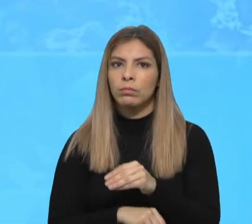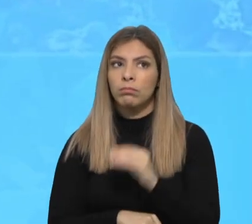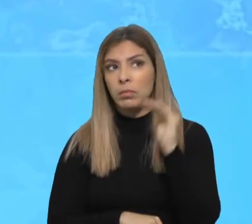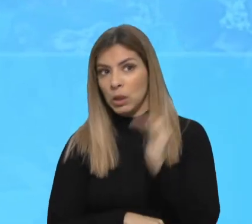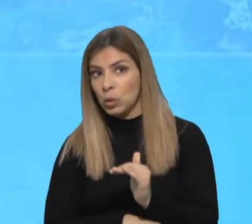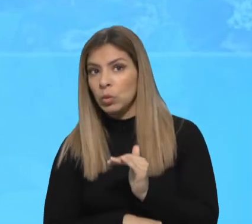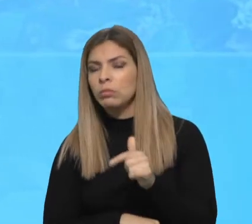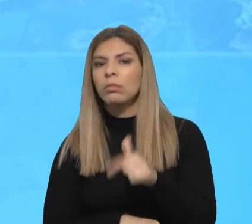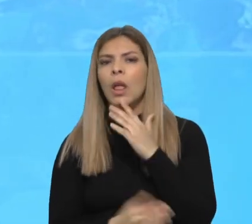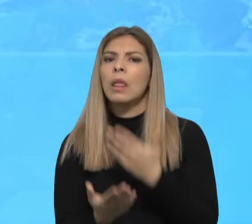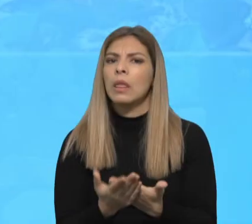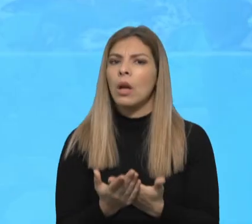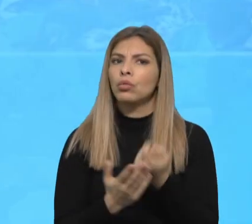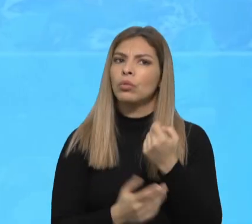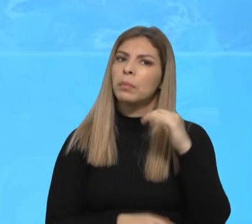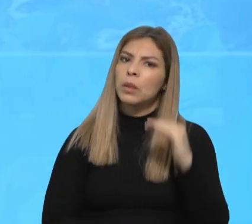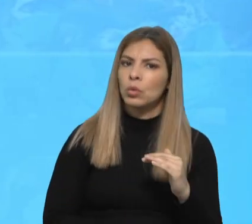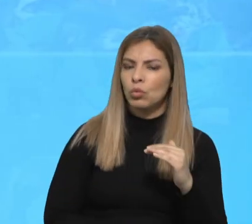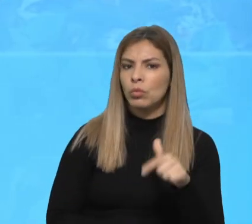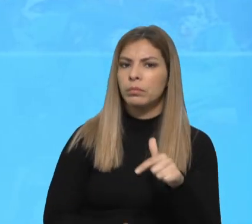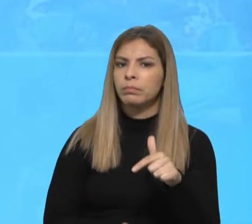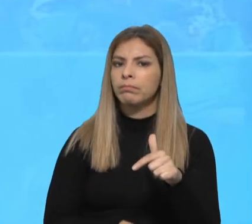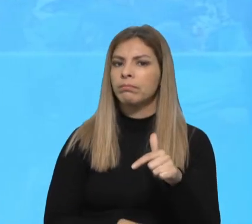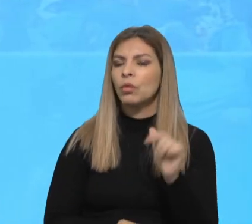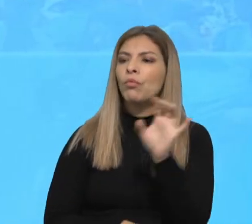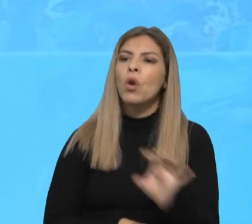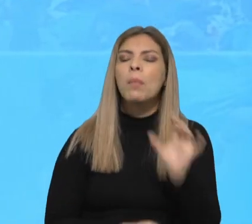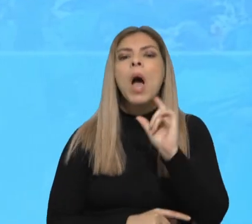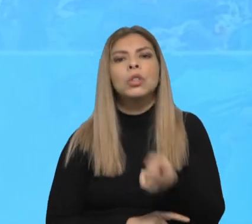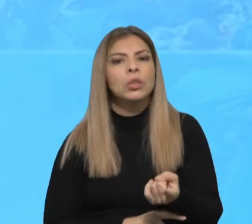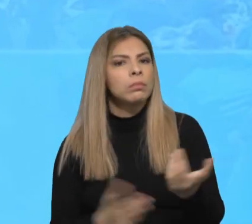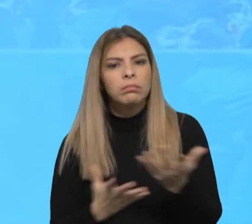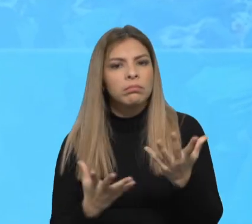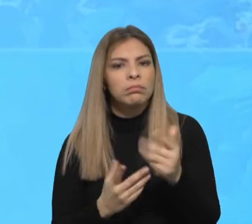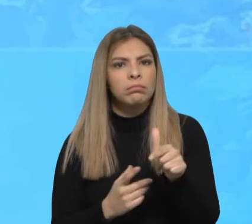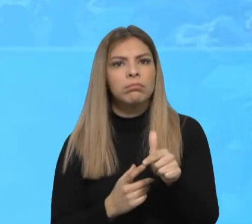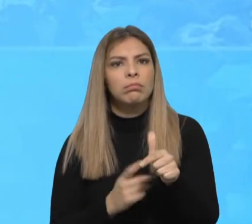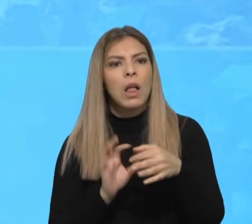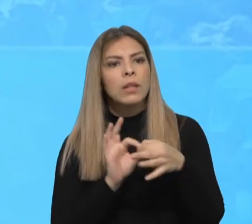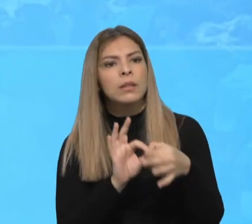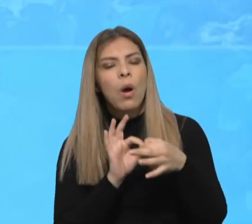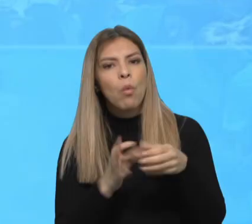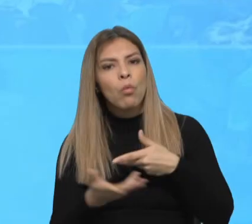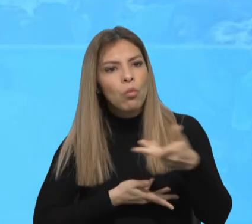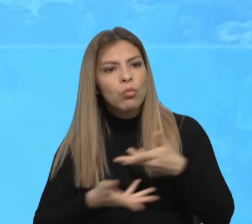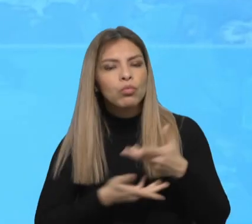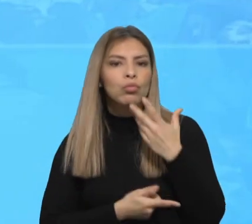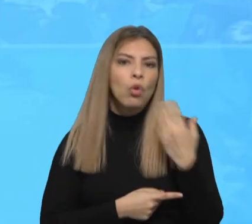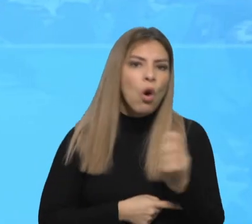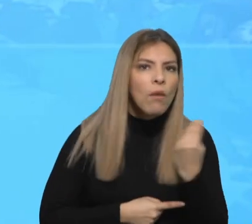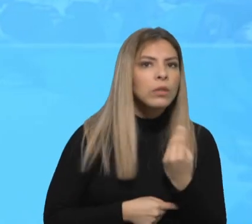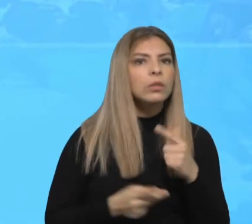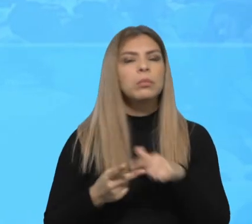vai minar, obviamente, o processo democrático. Como é que vai acompanhando a relação da sua geração, dos jovens, com